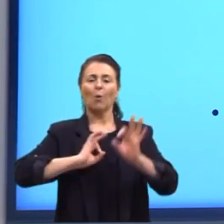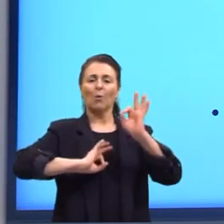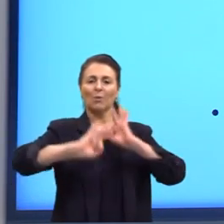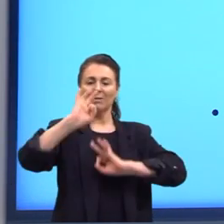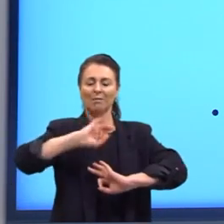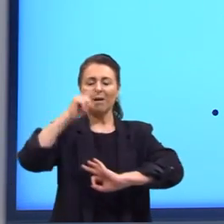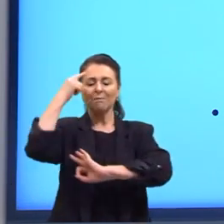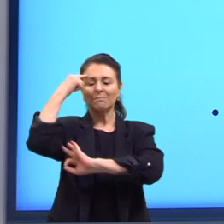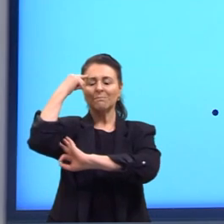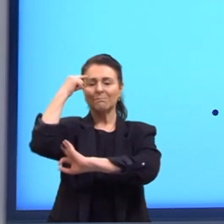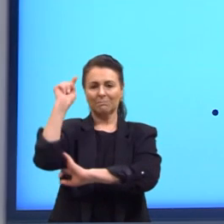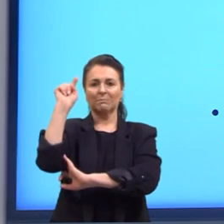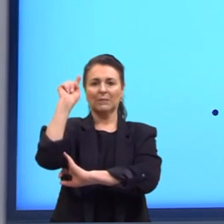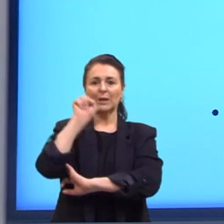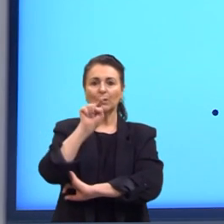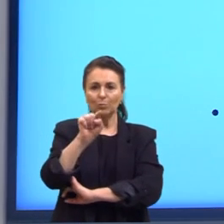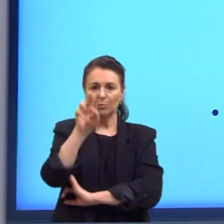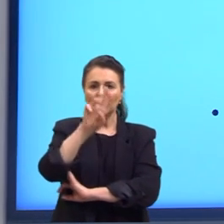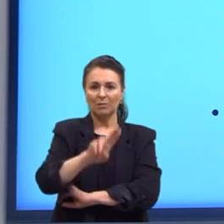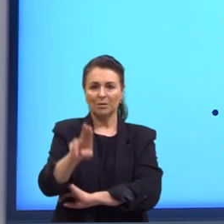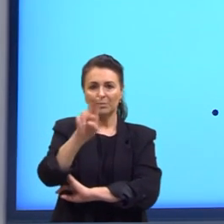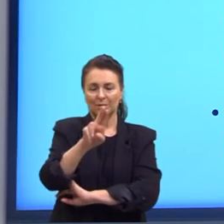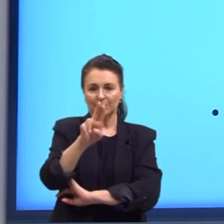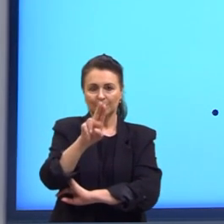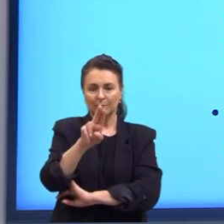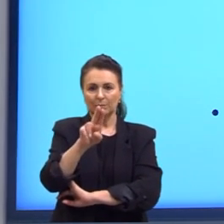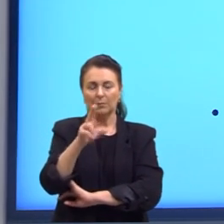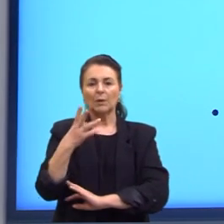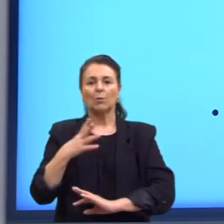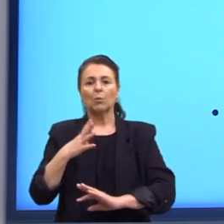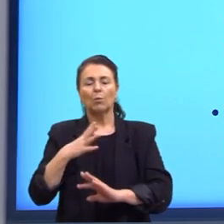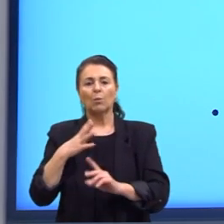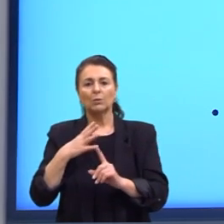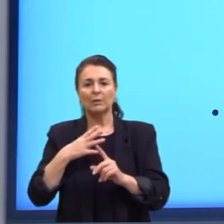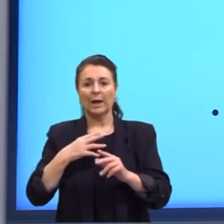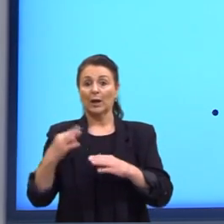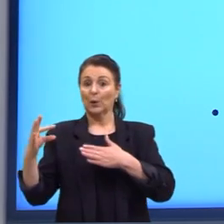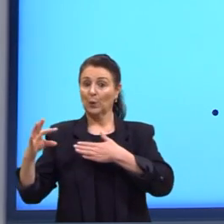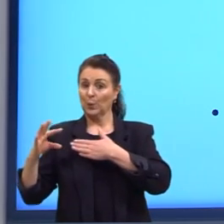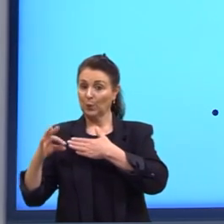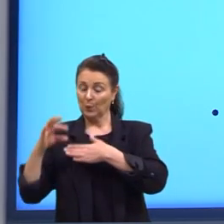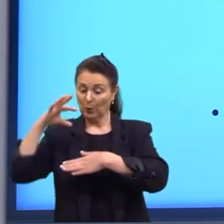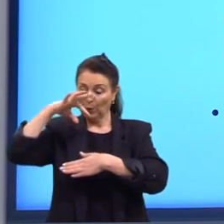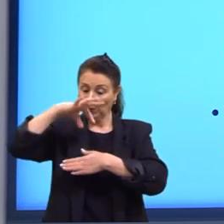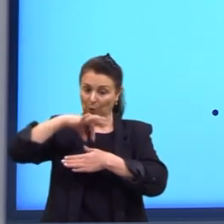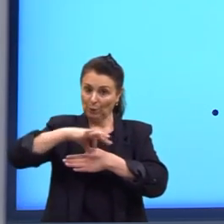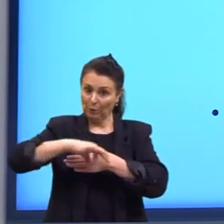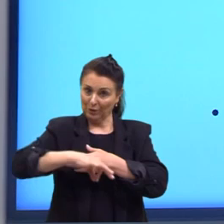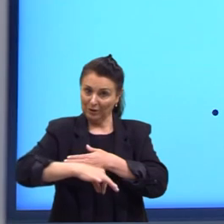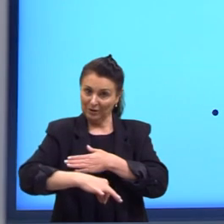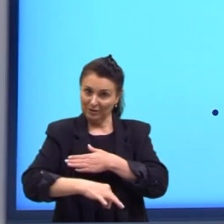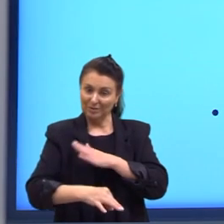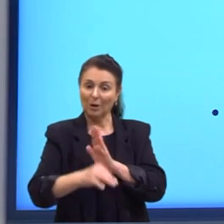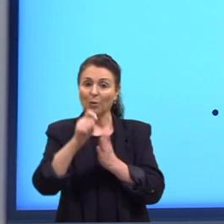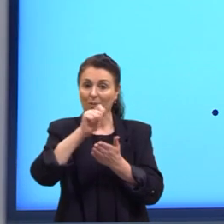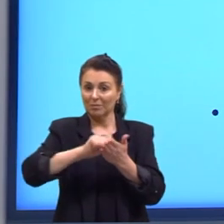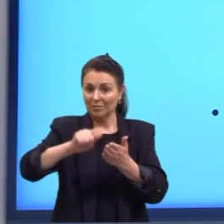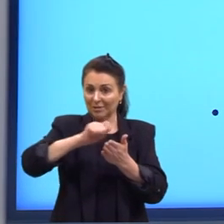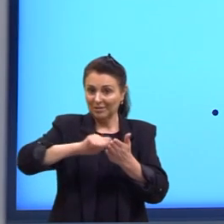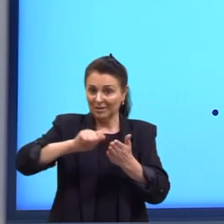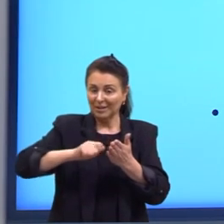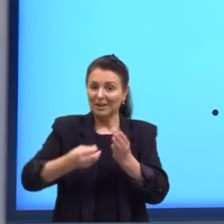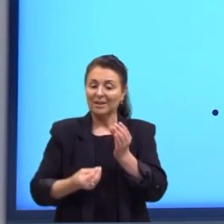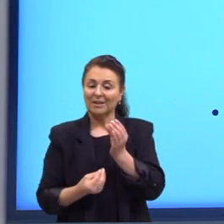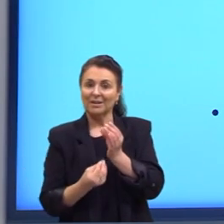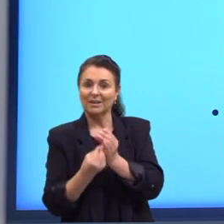que vocês vão abordar poema se inserem elementos de coesão a sua produção de escrita naturalmente aqui a